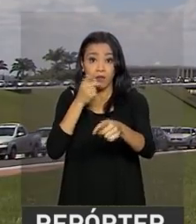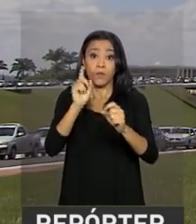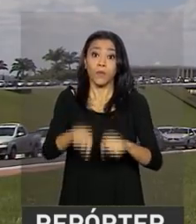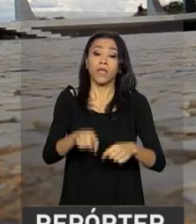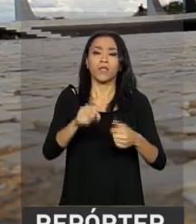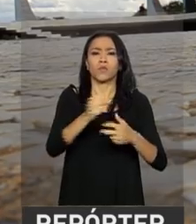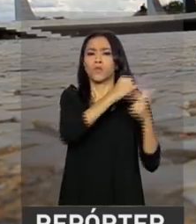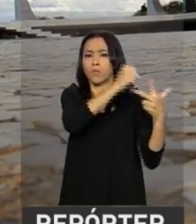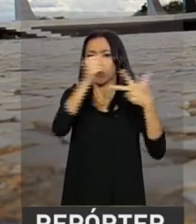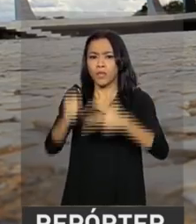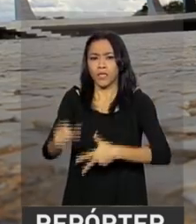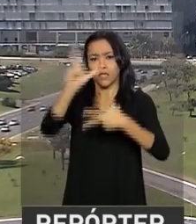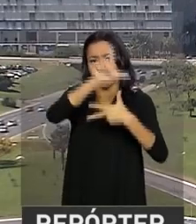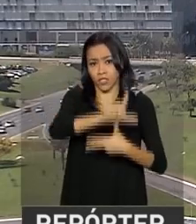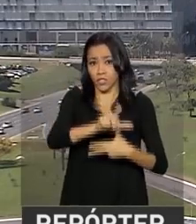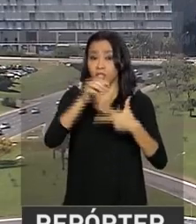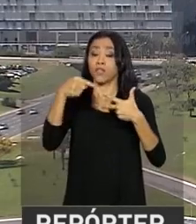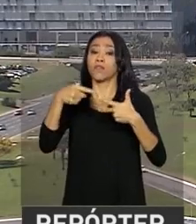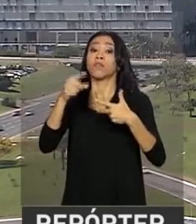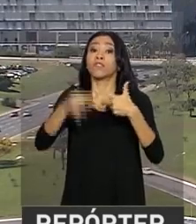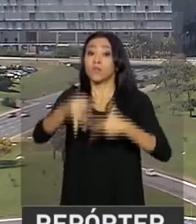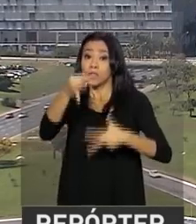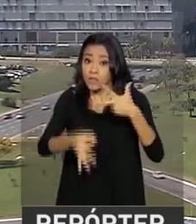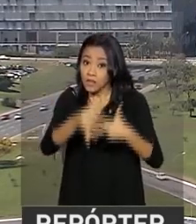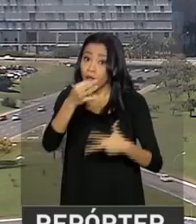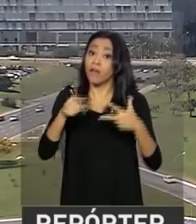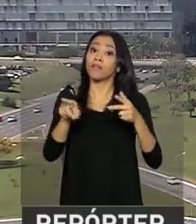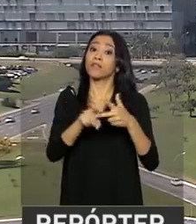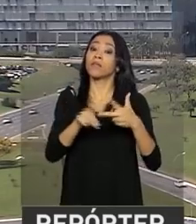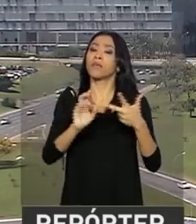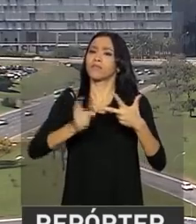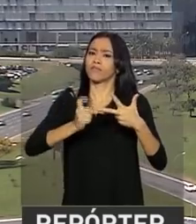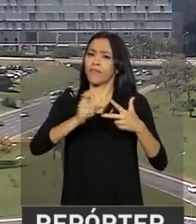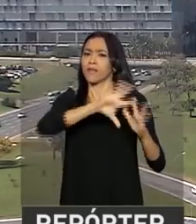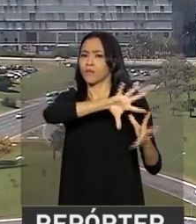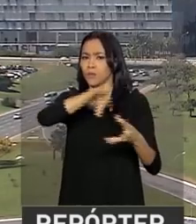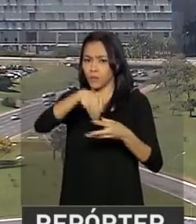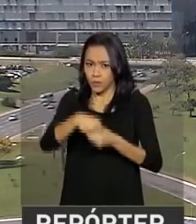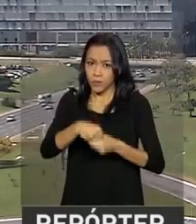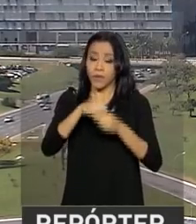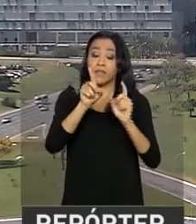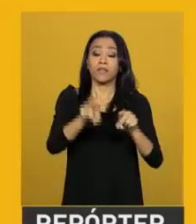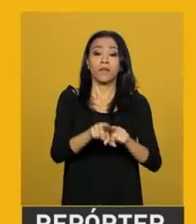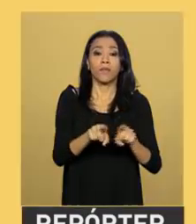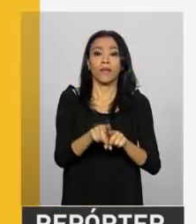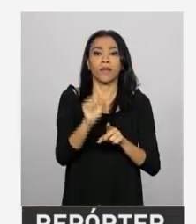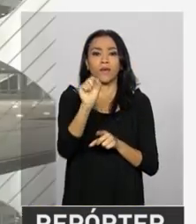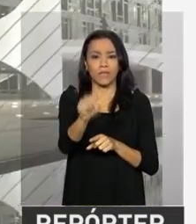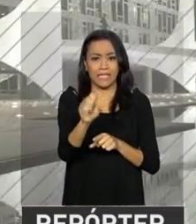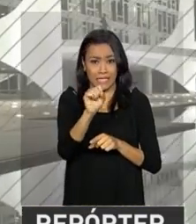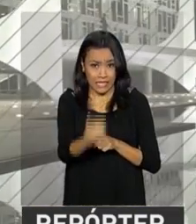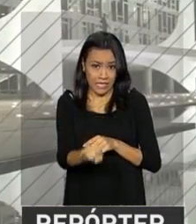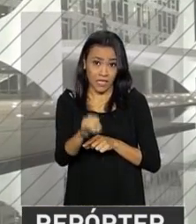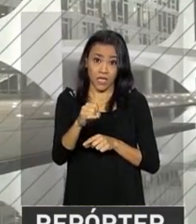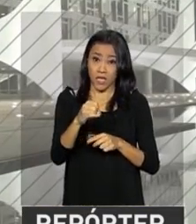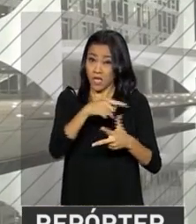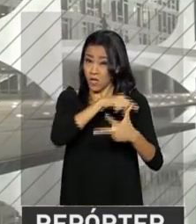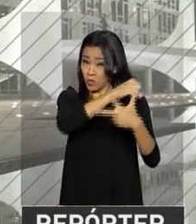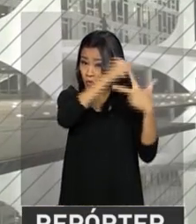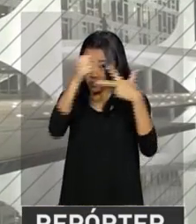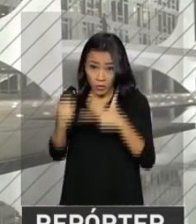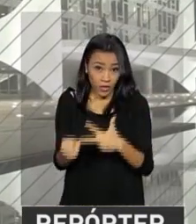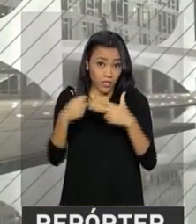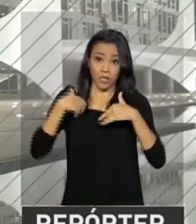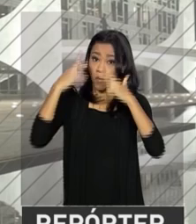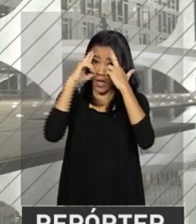poderes Legislativo e Judiciário, além do Ministério Público da União e Defensoria Pública da União. Se algum poder não obedecer à